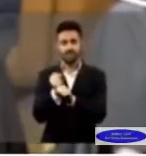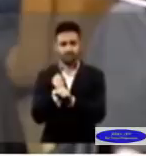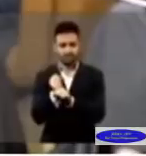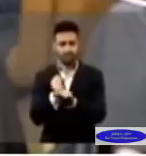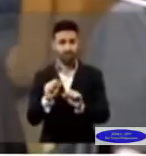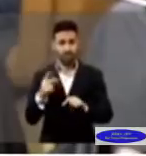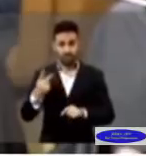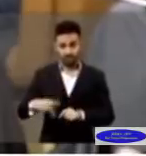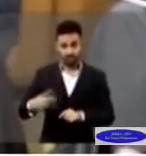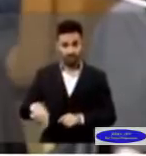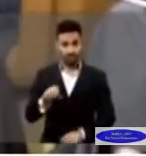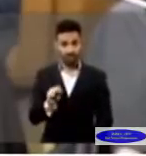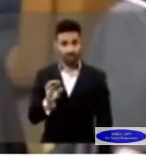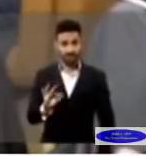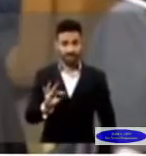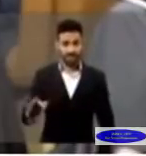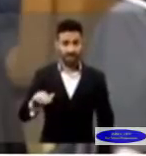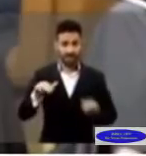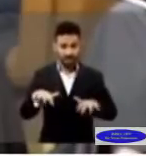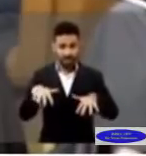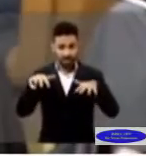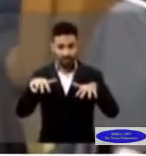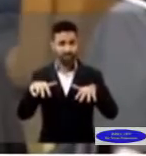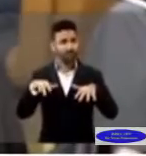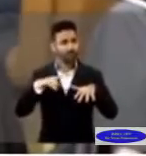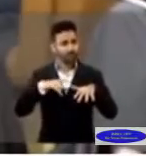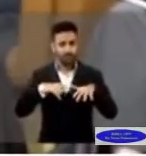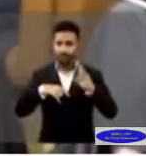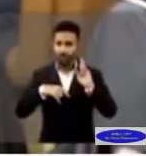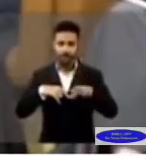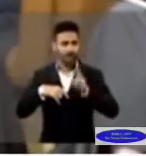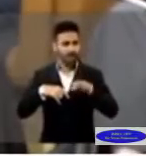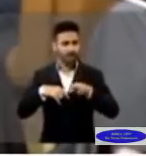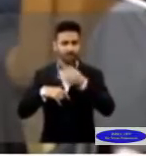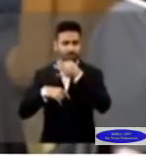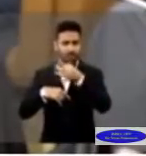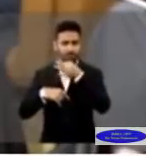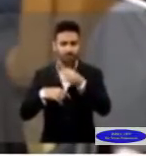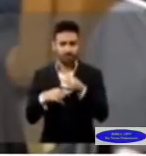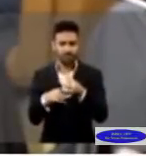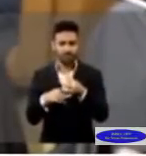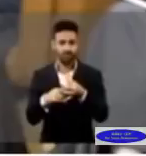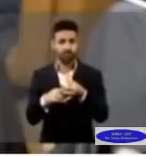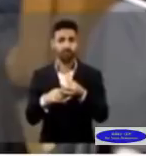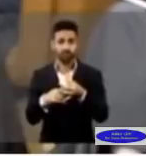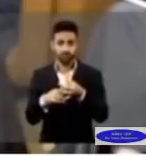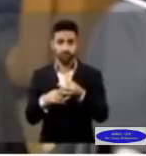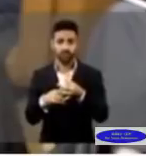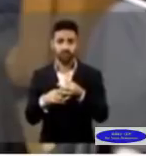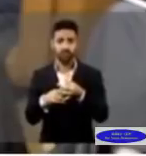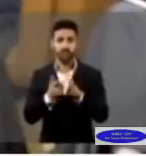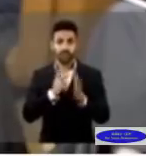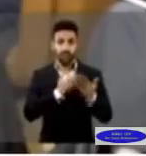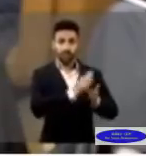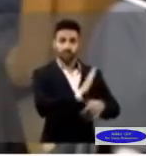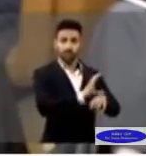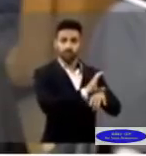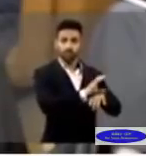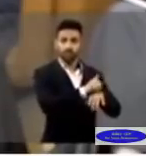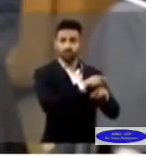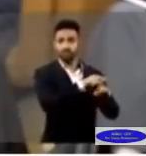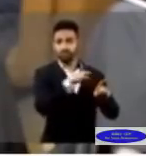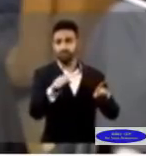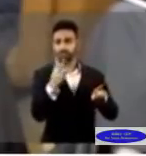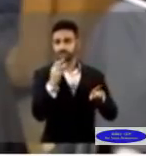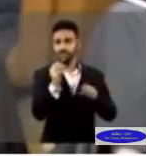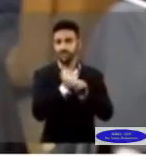dia 2 de outubro de 1996. A mesma questão foi decidida aqui. E mais, em novembro